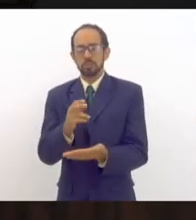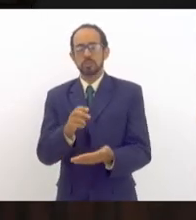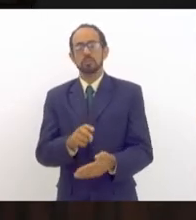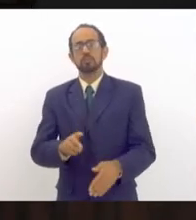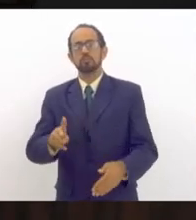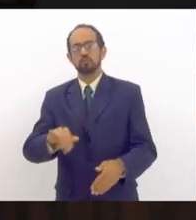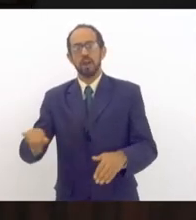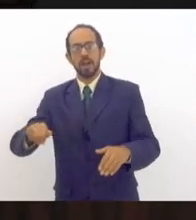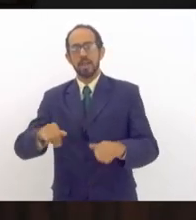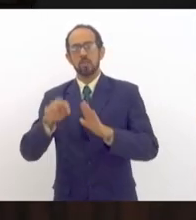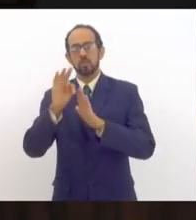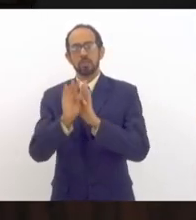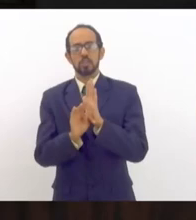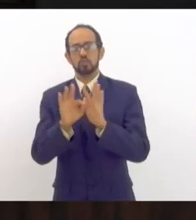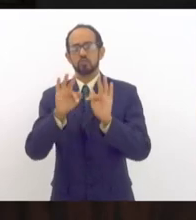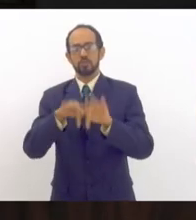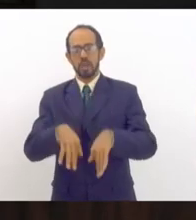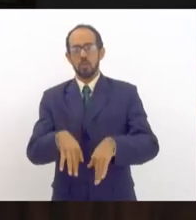redação final